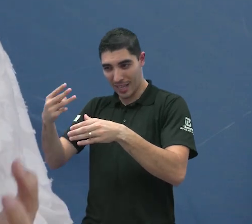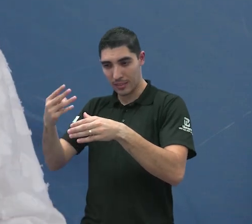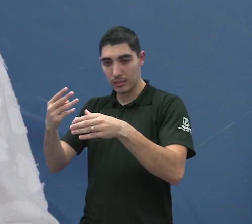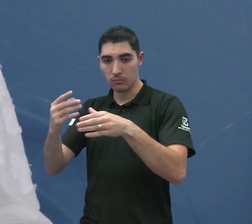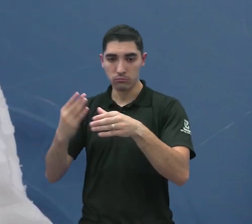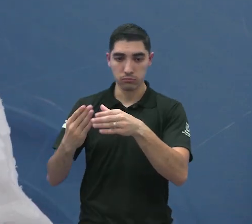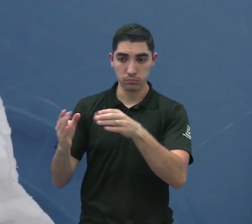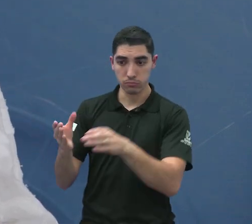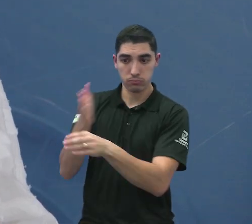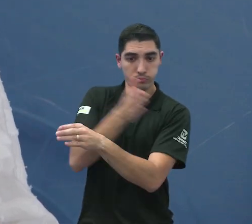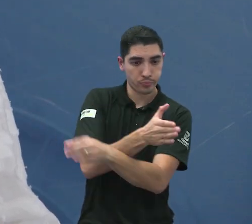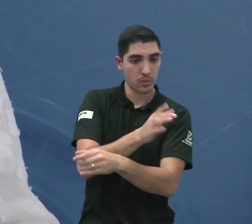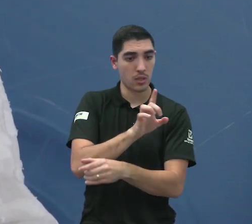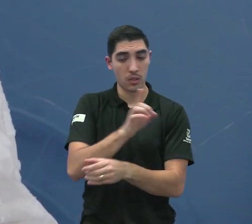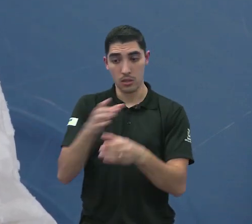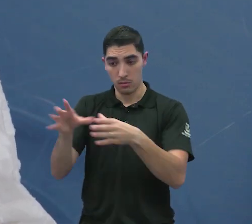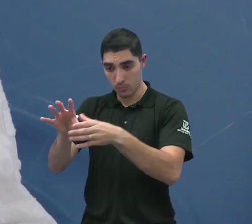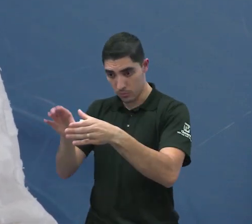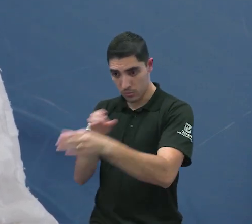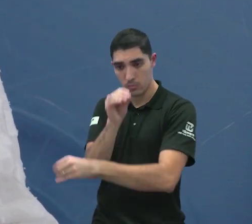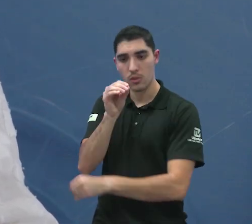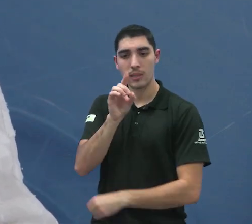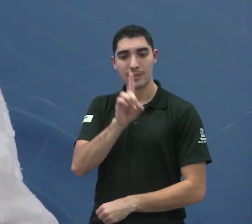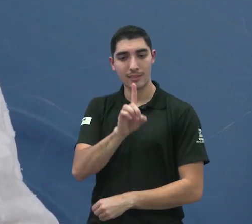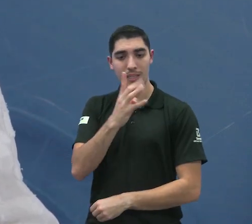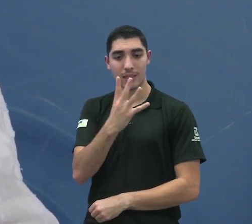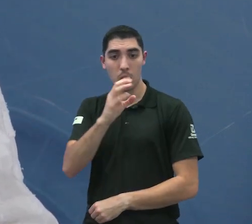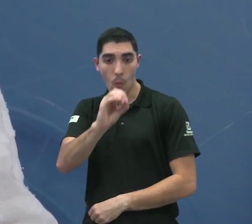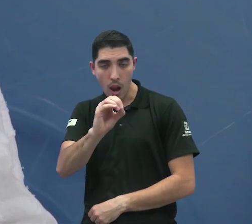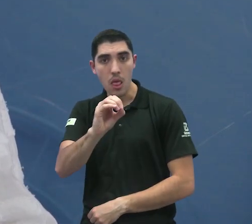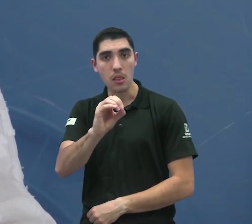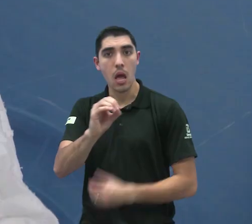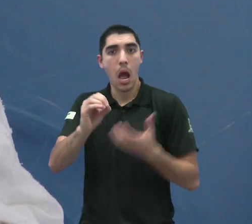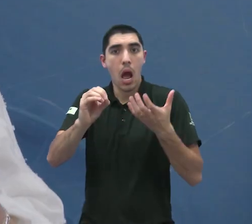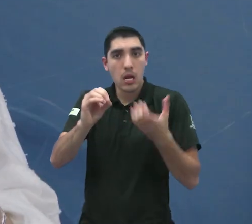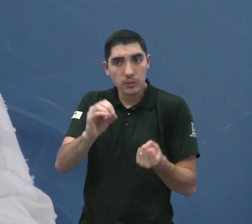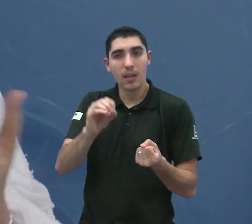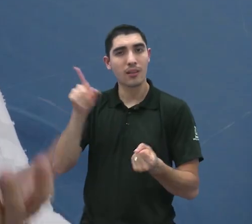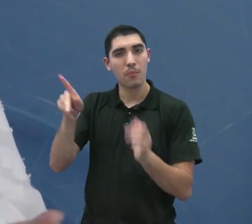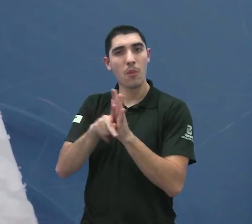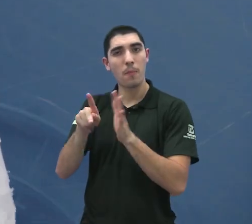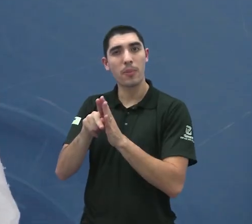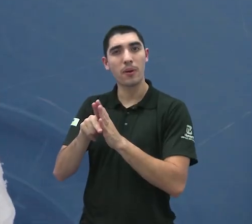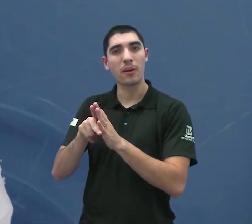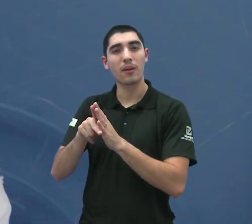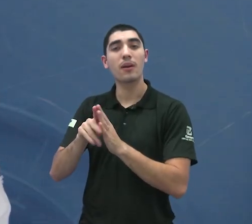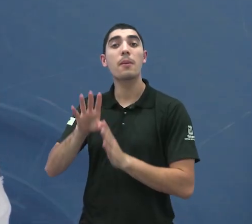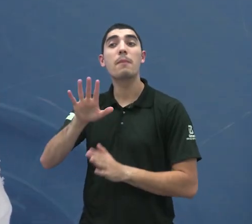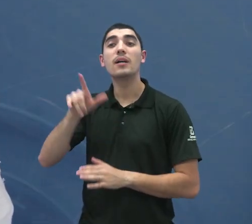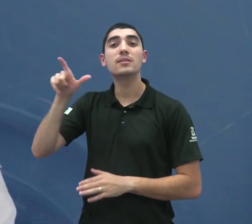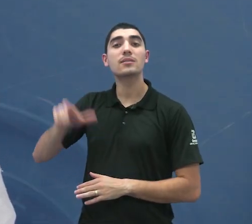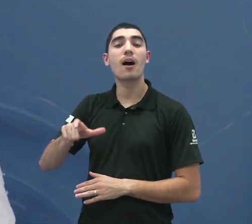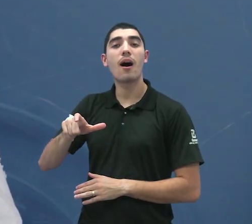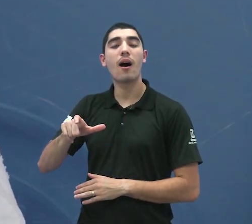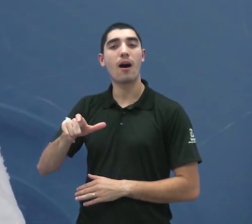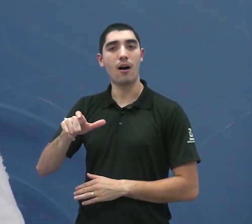apoiam, confirmam, né, a existência do Estado palestino, mas a Palestina não faz parte da ONU, né? Então, na